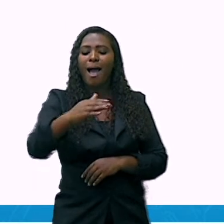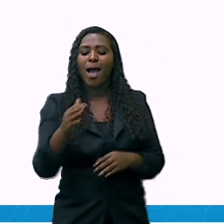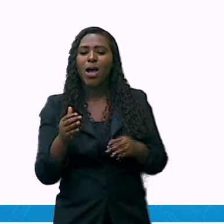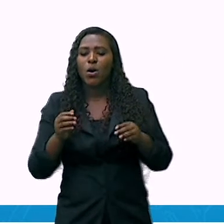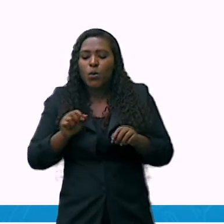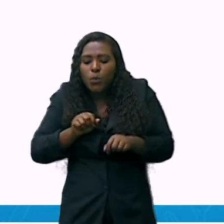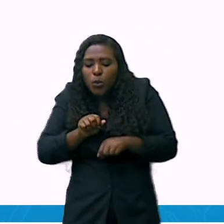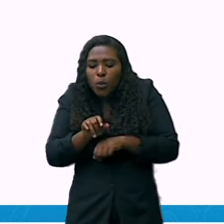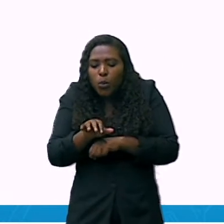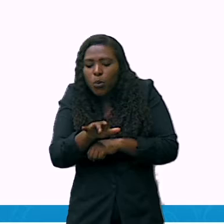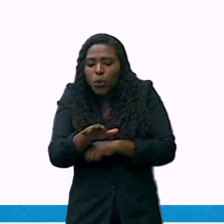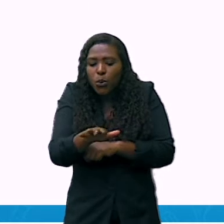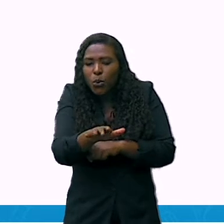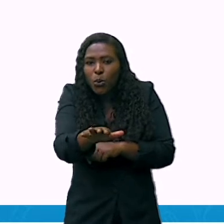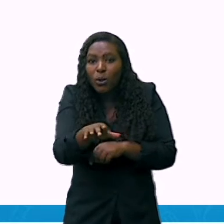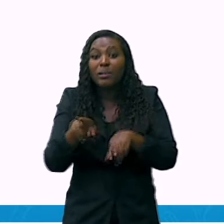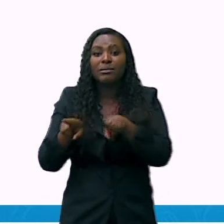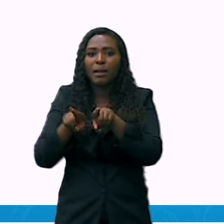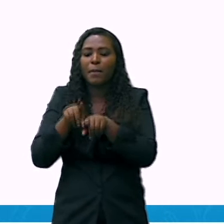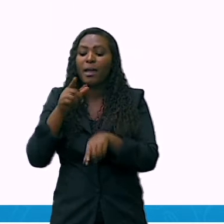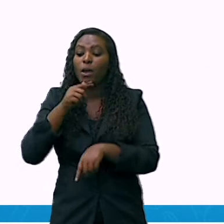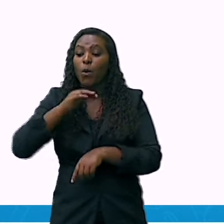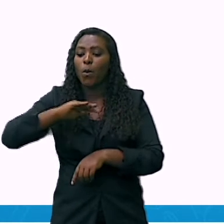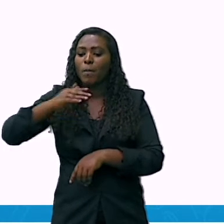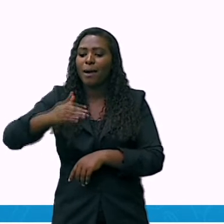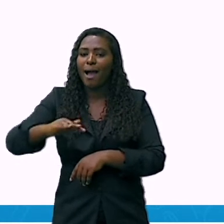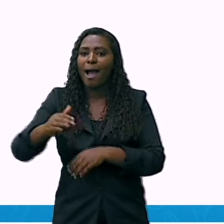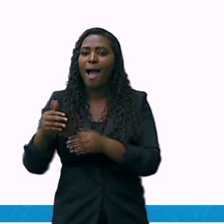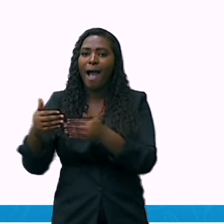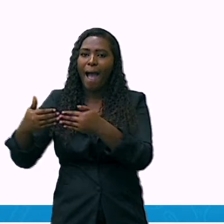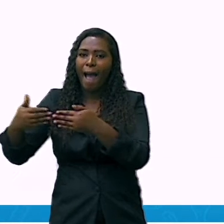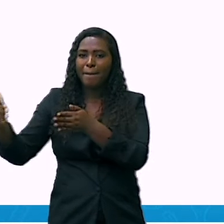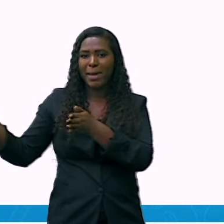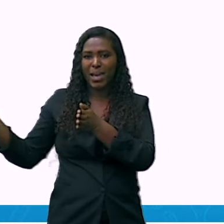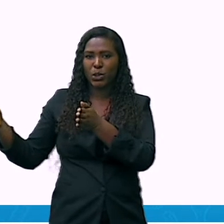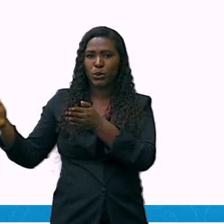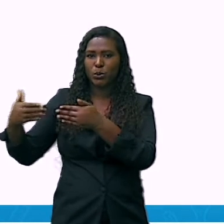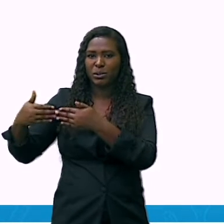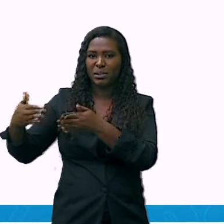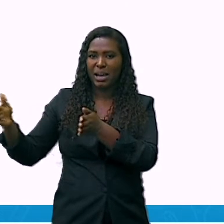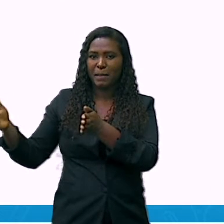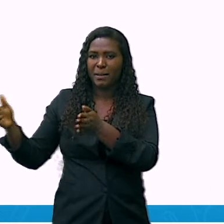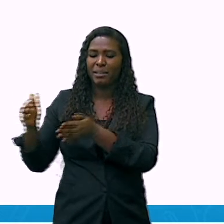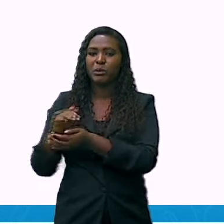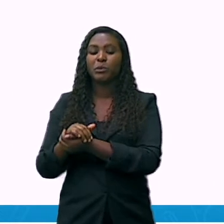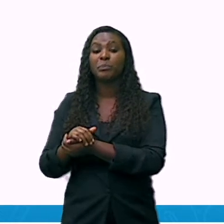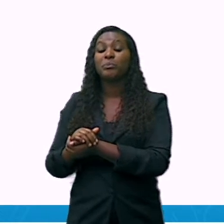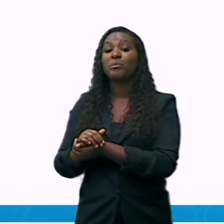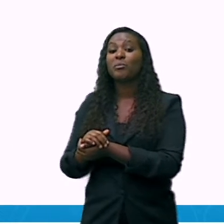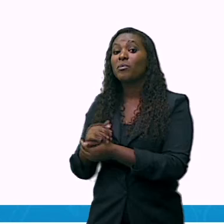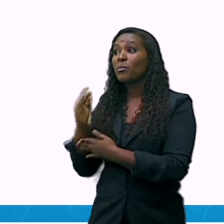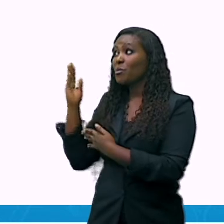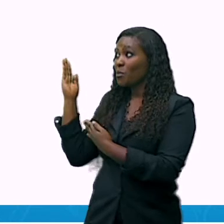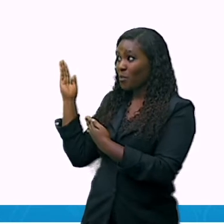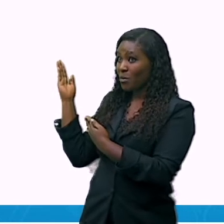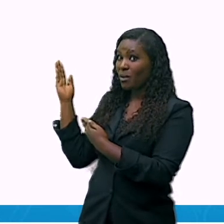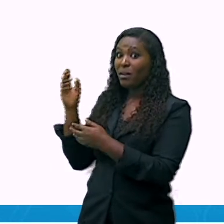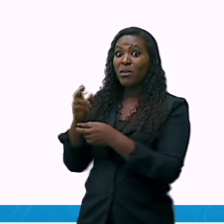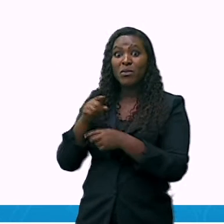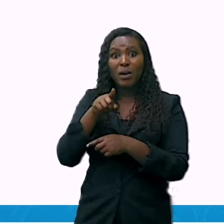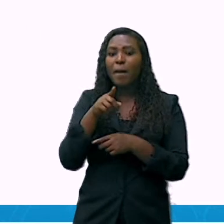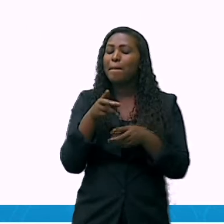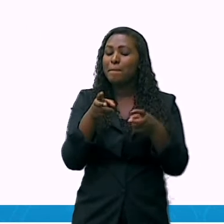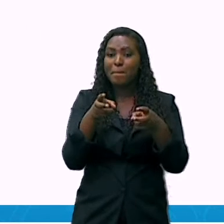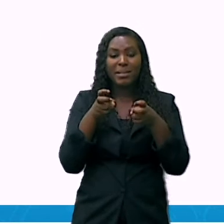aberto. A feição desse relevo faz com que você possa distingui-los facilmente, não